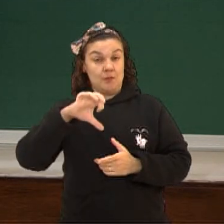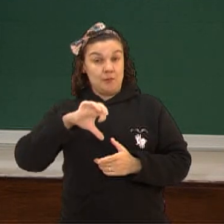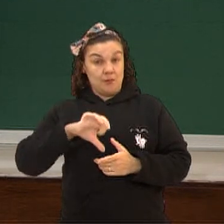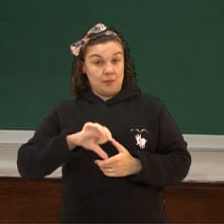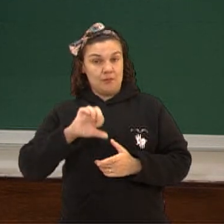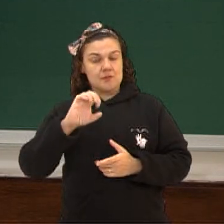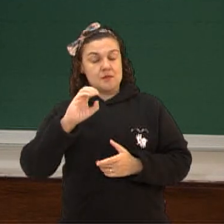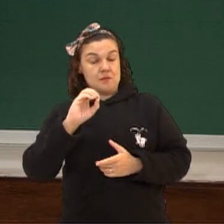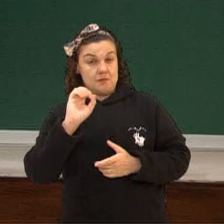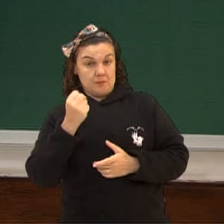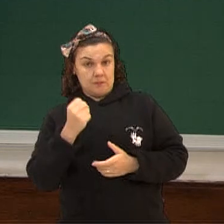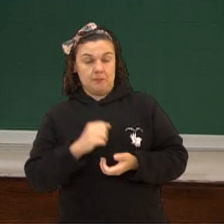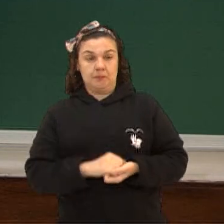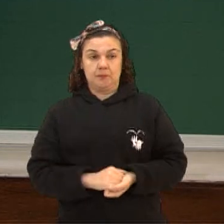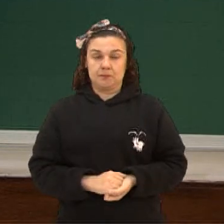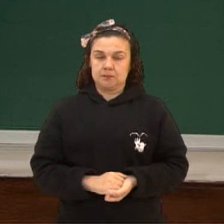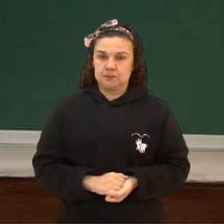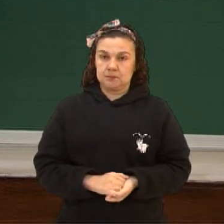1908.